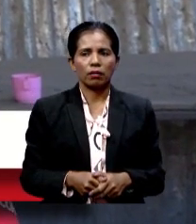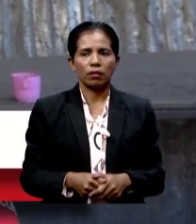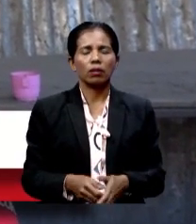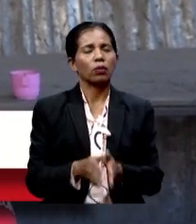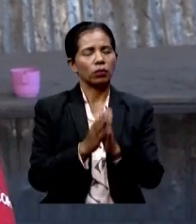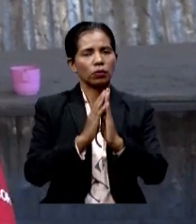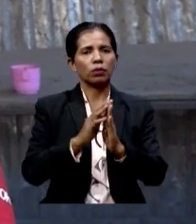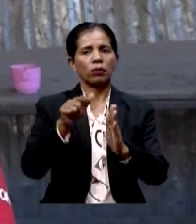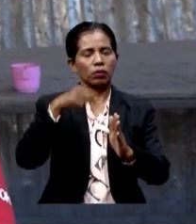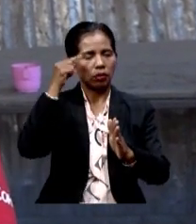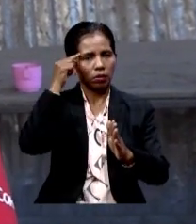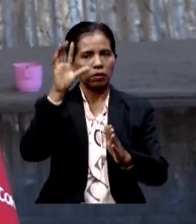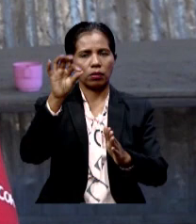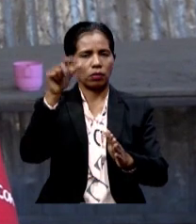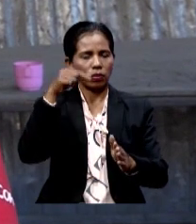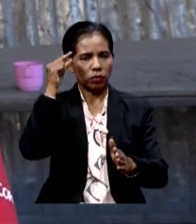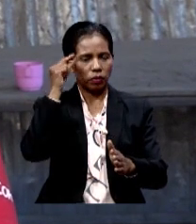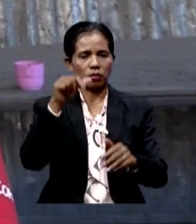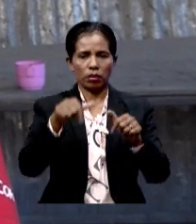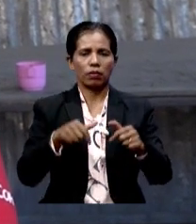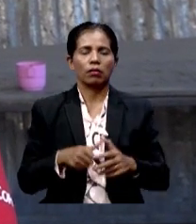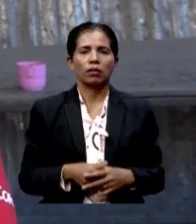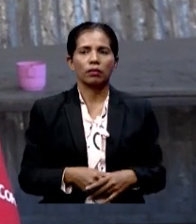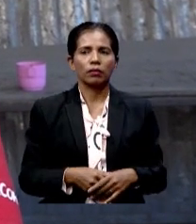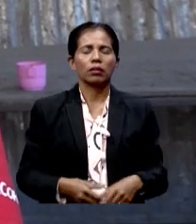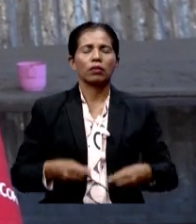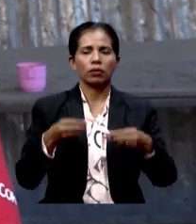usuba governo non governo ida ne fo